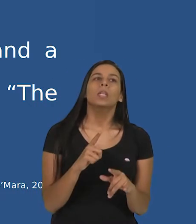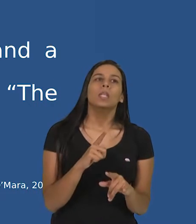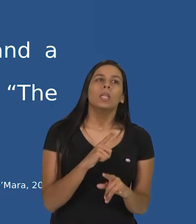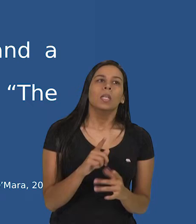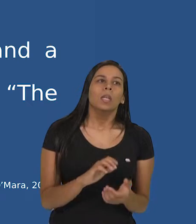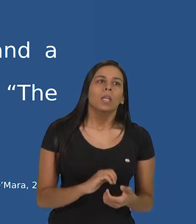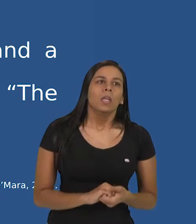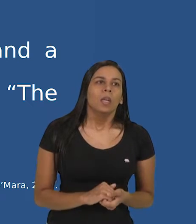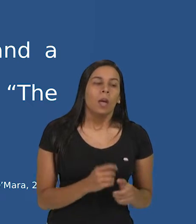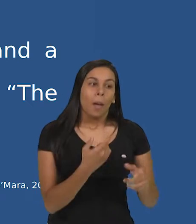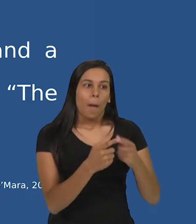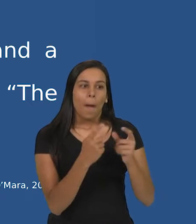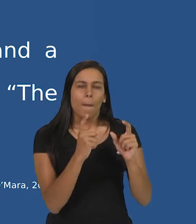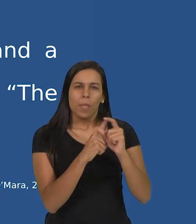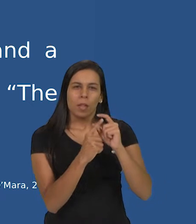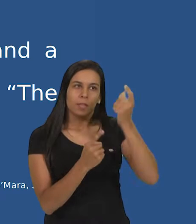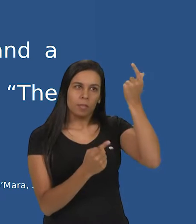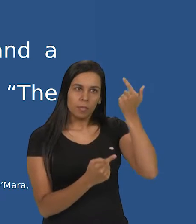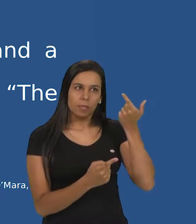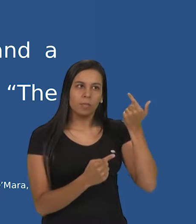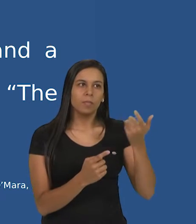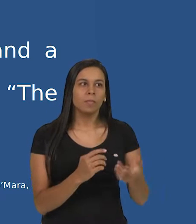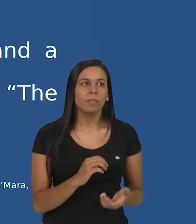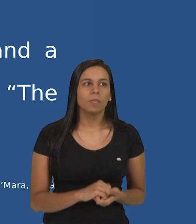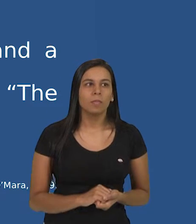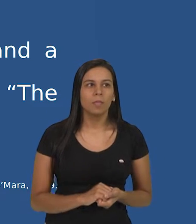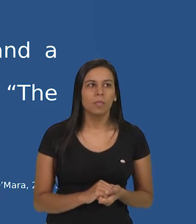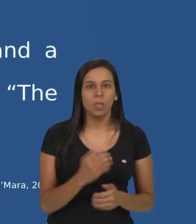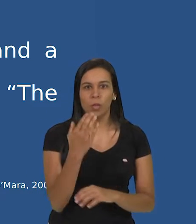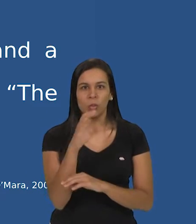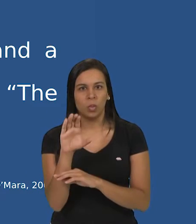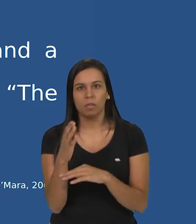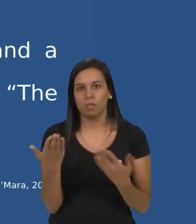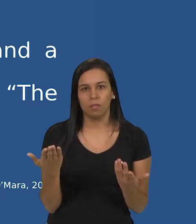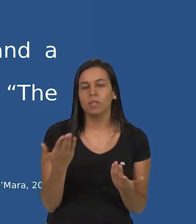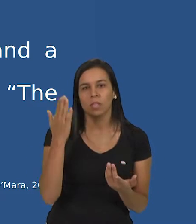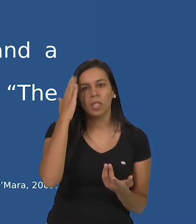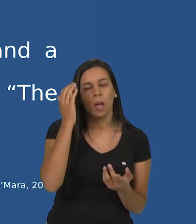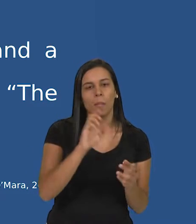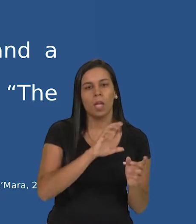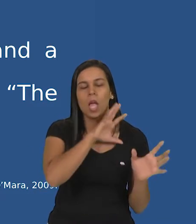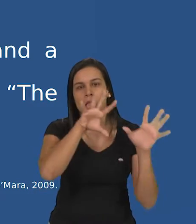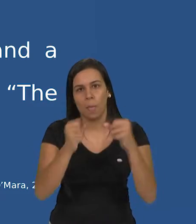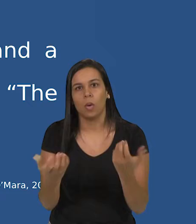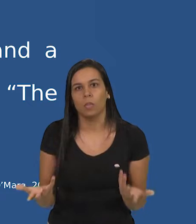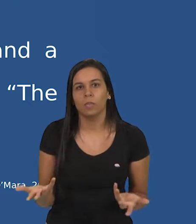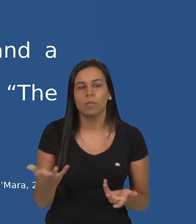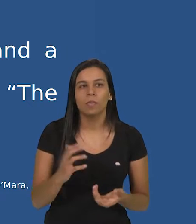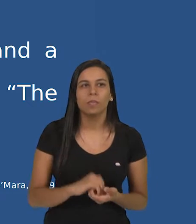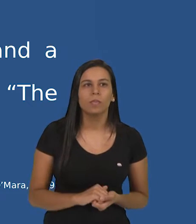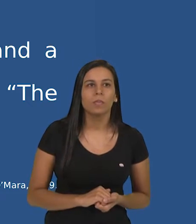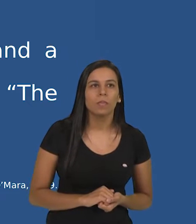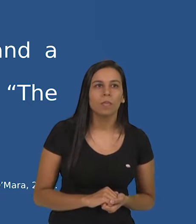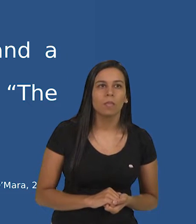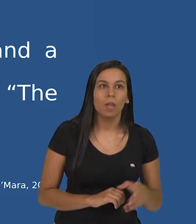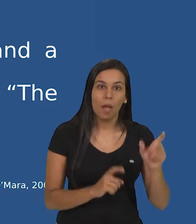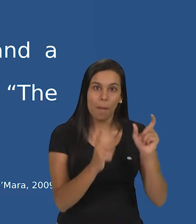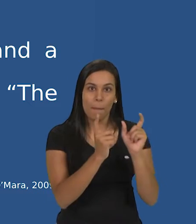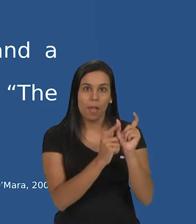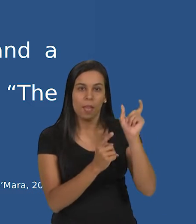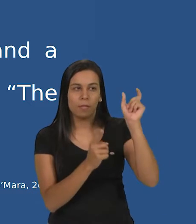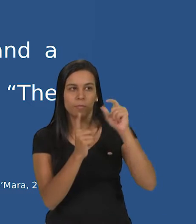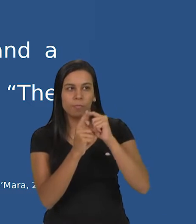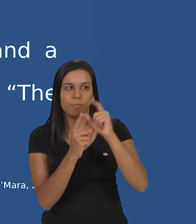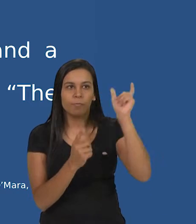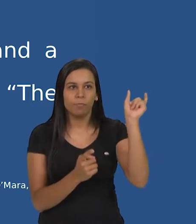perfeito, né? Ninguém vai olhar para animals e pensar ventilador, não vai, né? Isso aí é animais, né? Tá na cara. Decided, né? Voltando àquela questão do